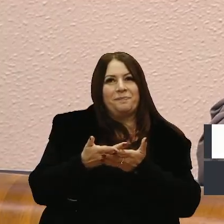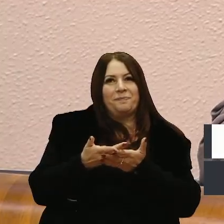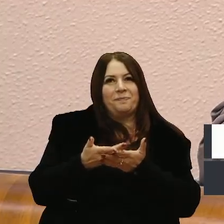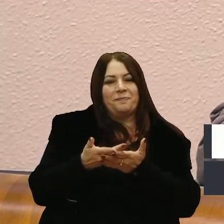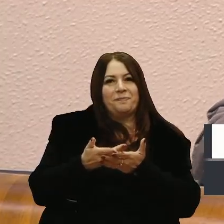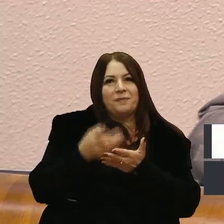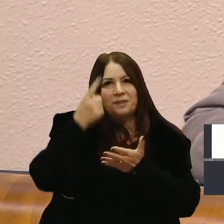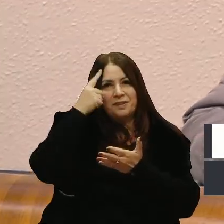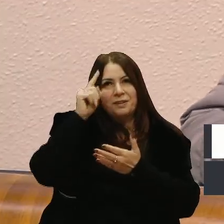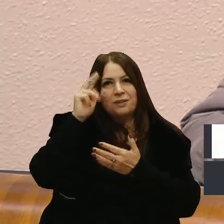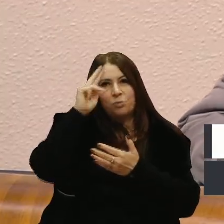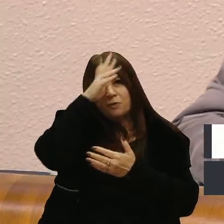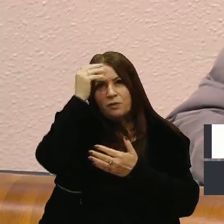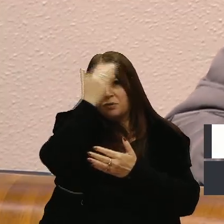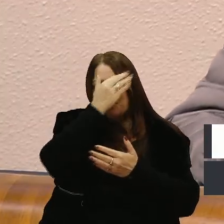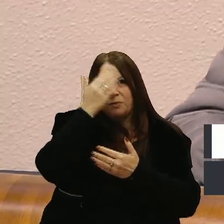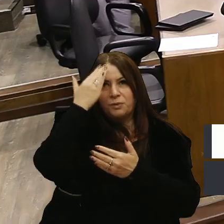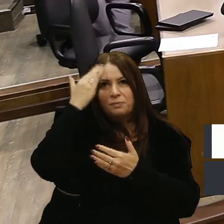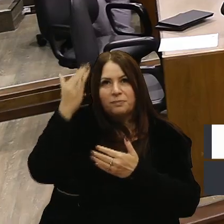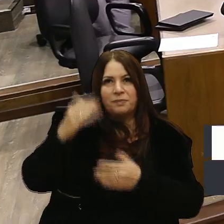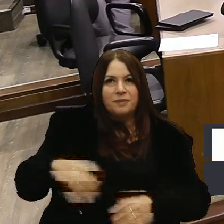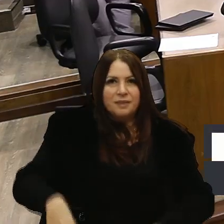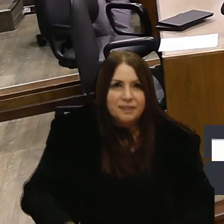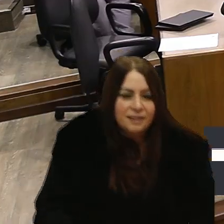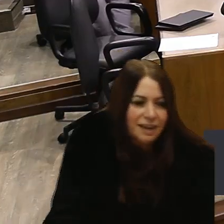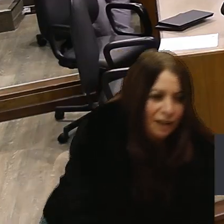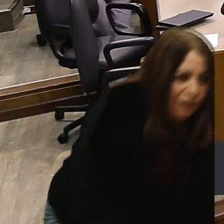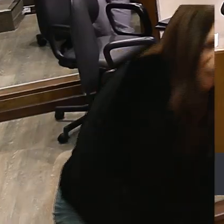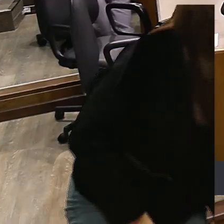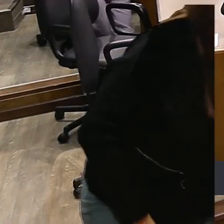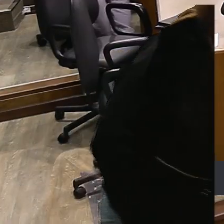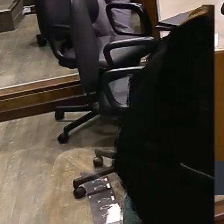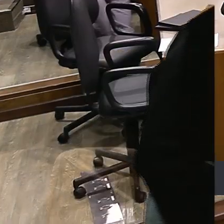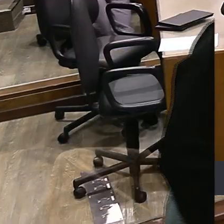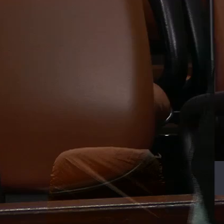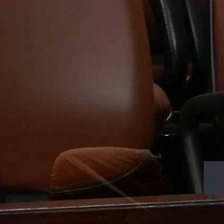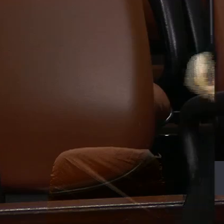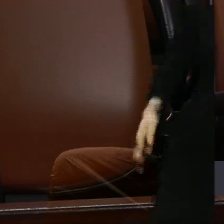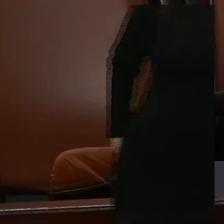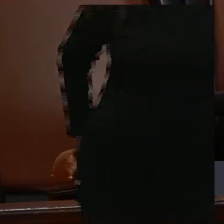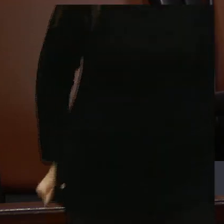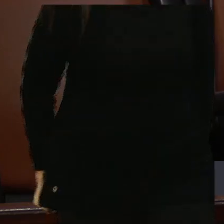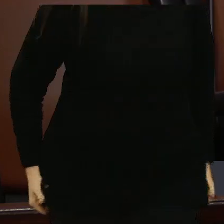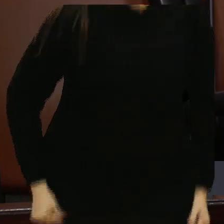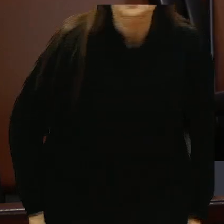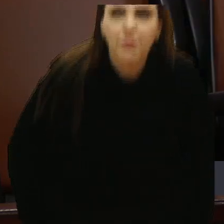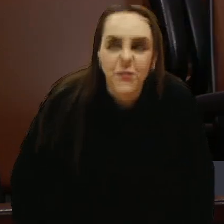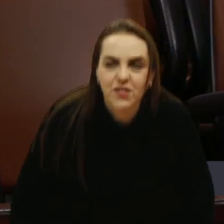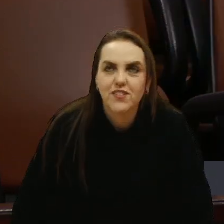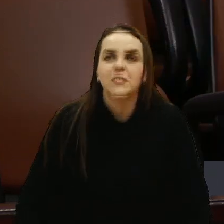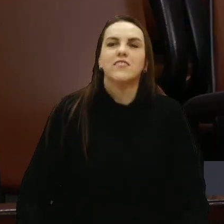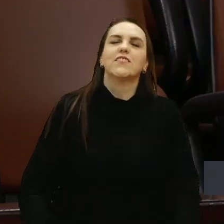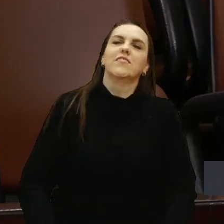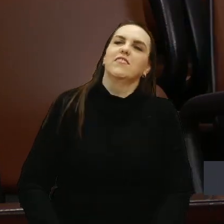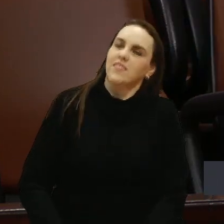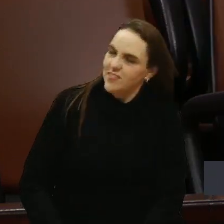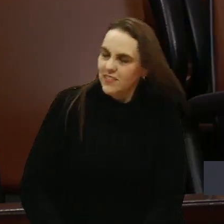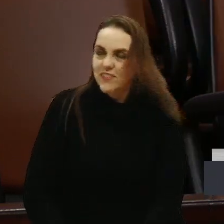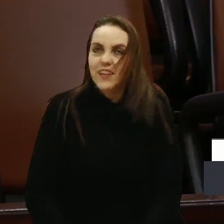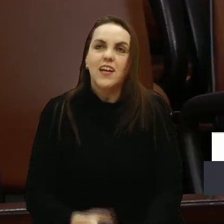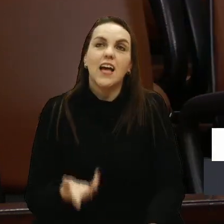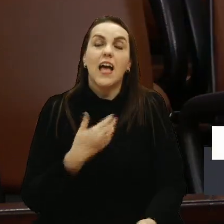mesmos ideais que o prefeito Adiló. Muito obrigado. Outra questão, né? Aquele jantar de 500 pessoas. Isso foi